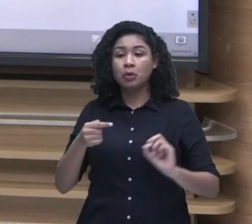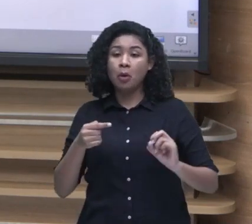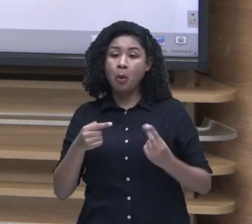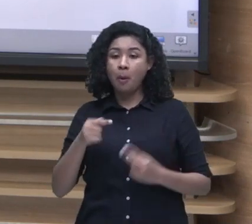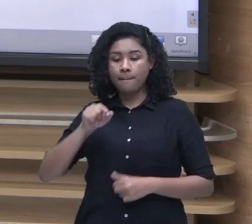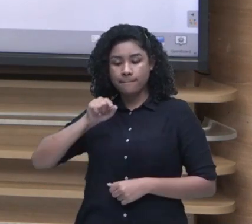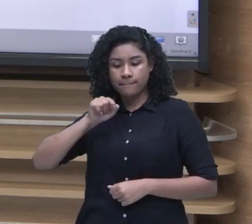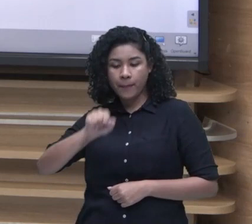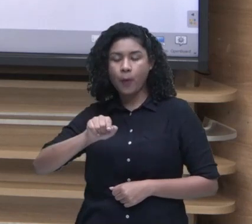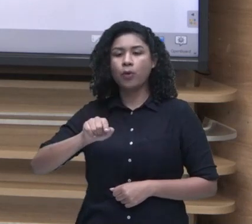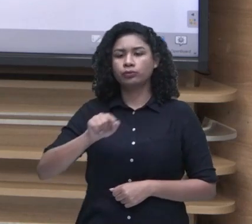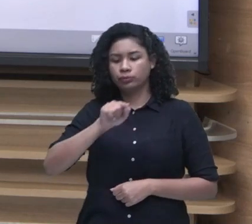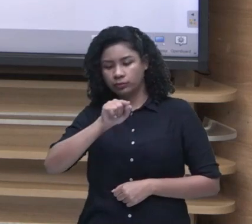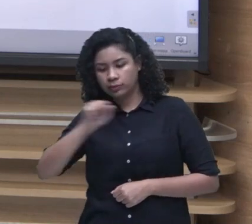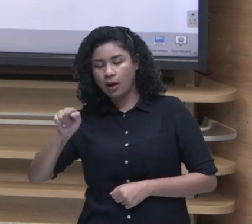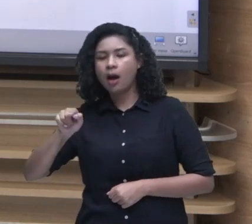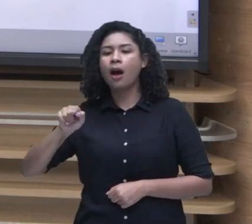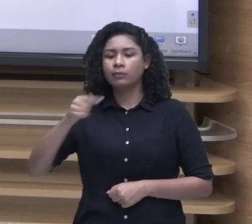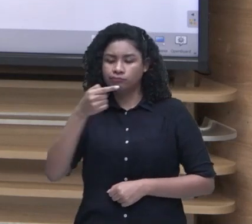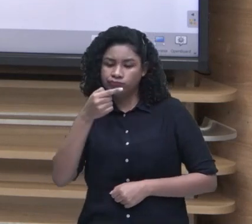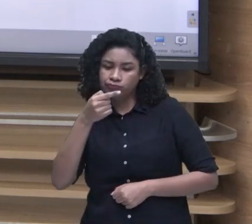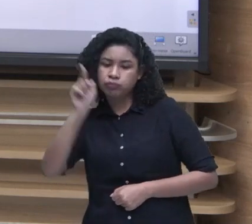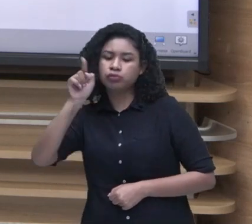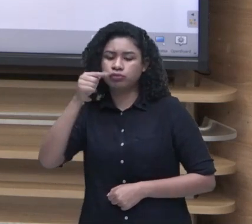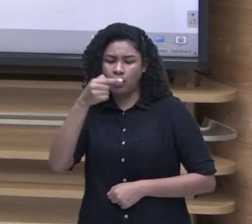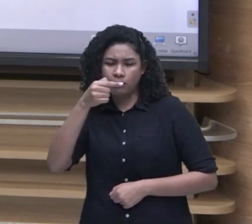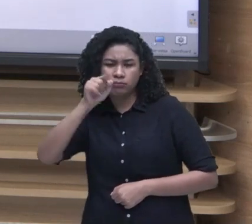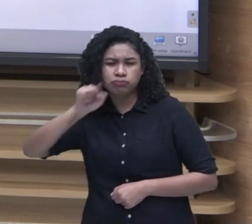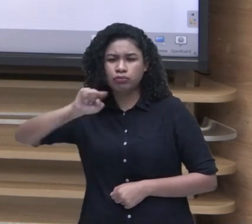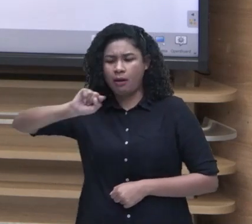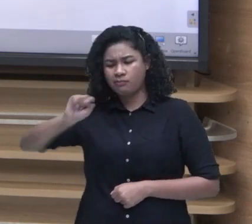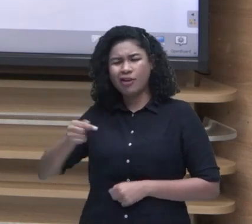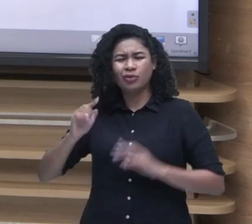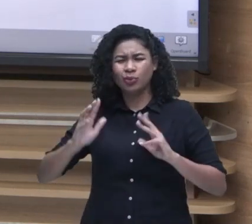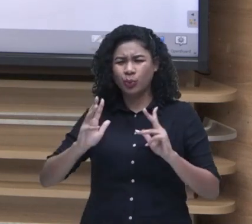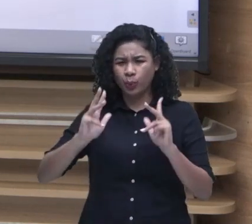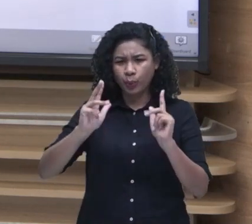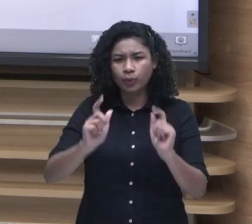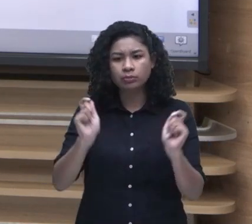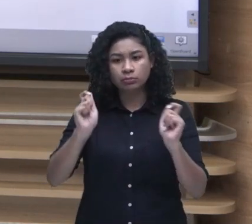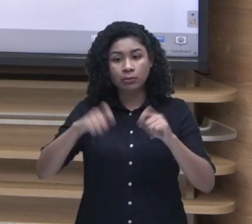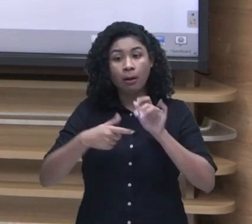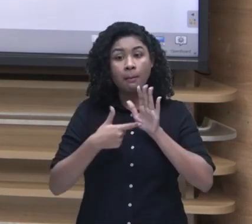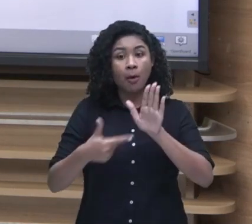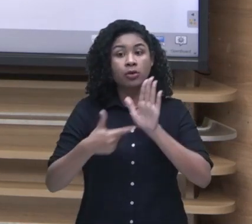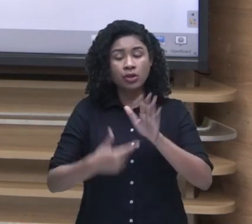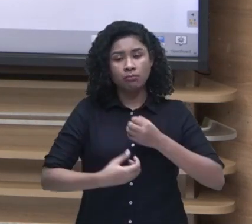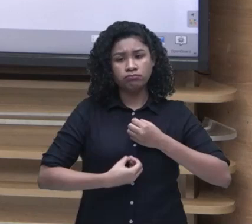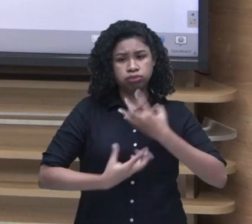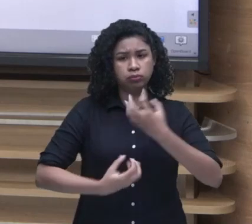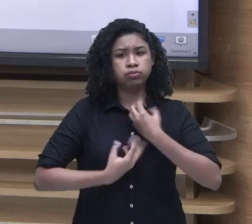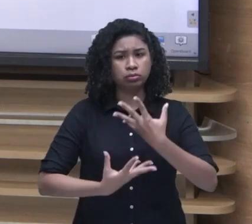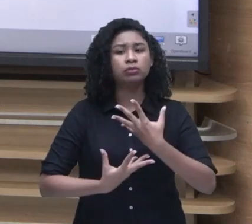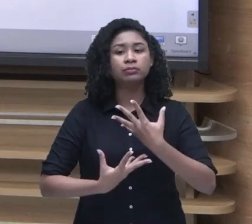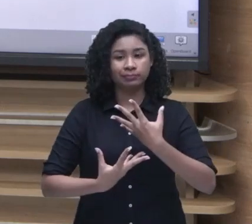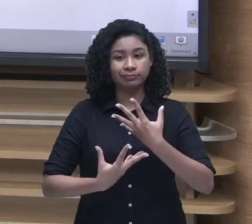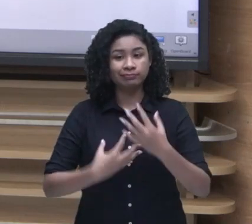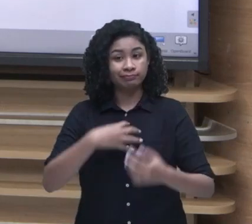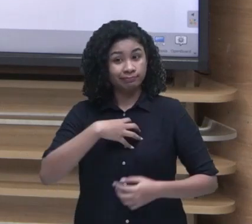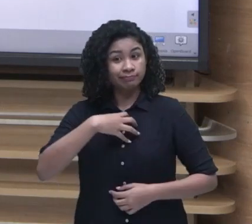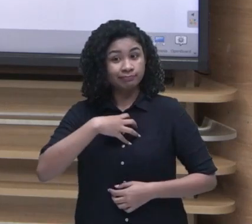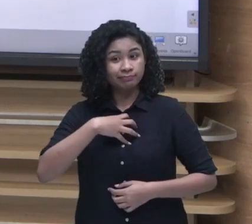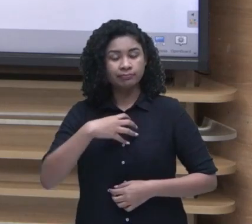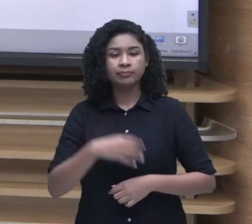nós já passamos esse recado para vocês sobre a pontuação. Então, Pegue